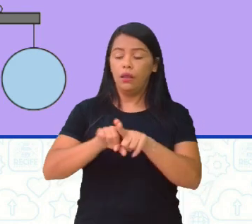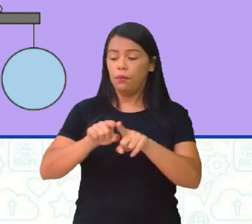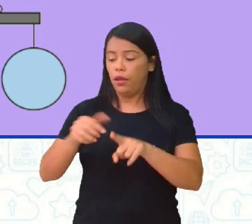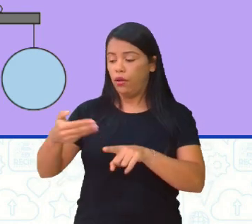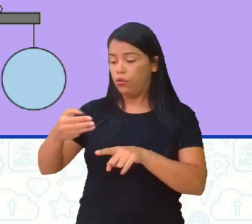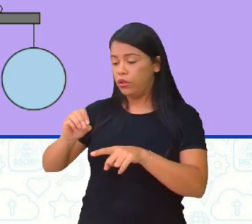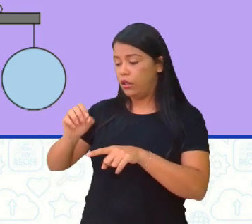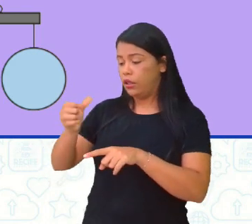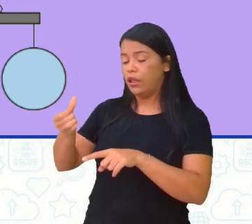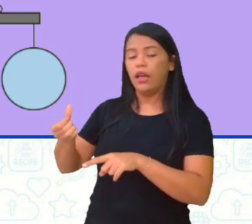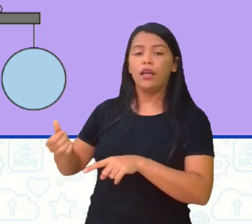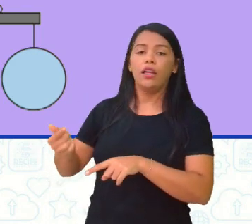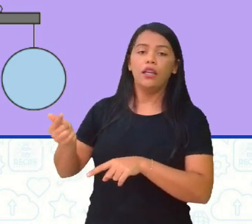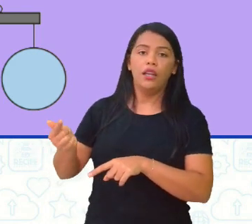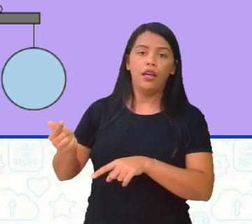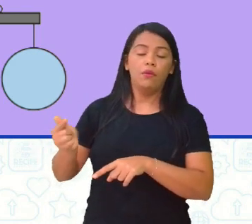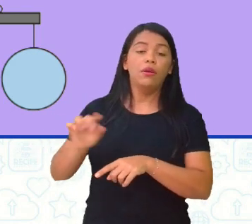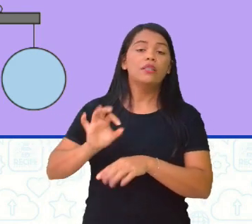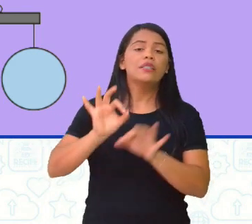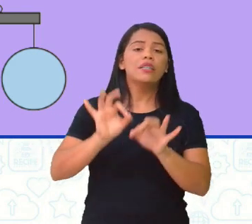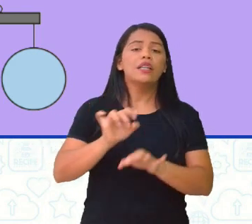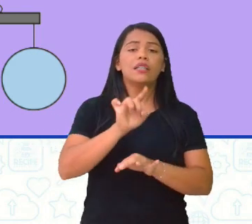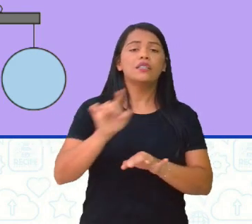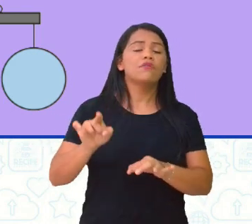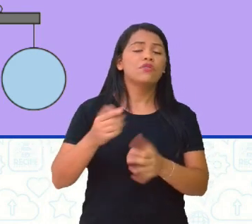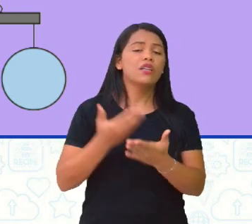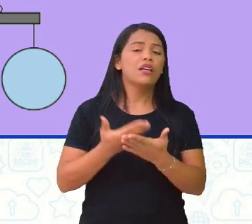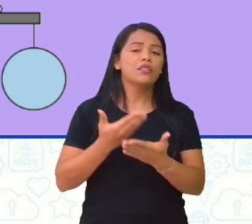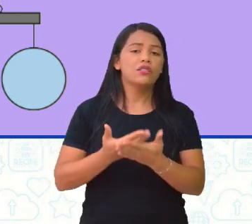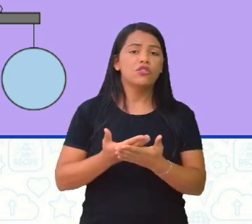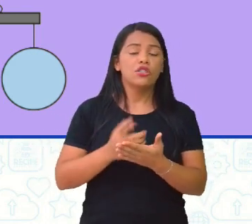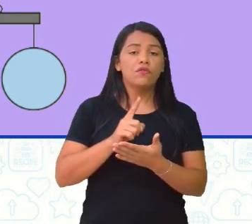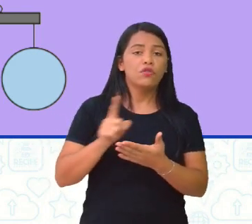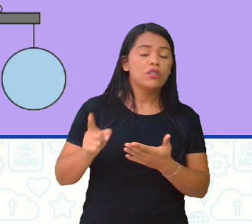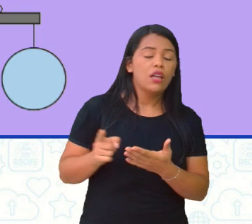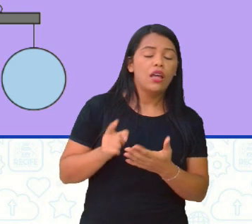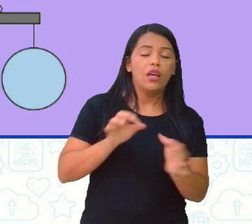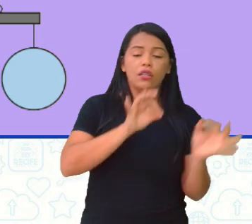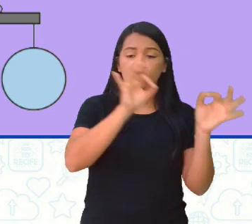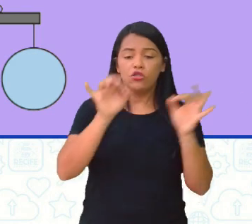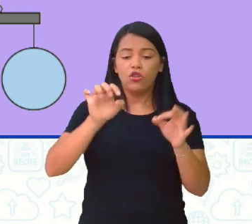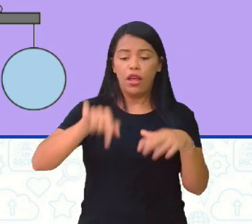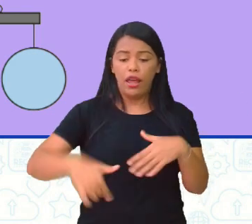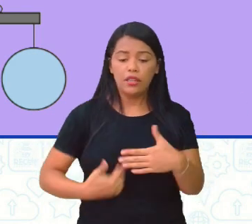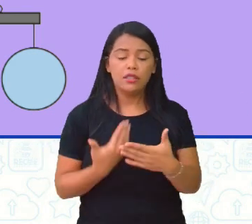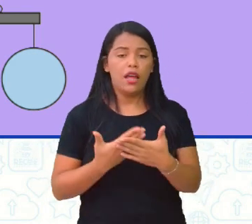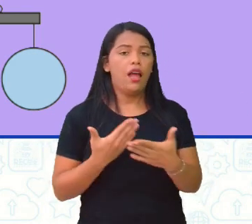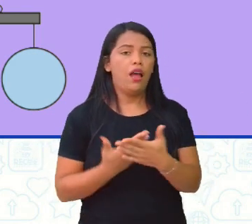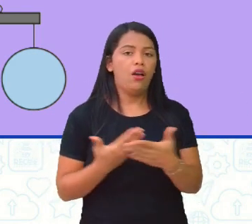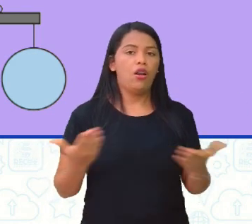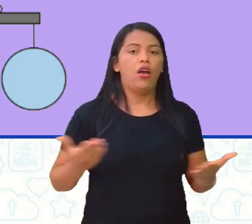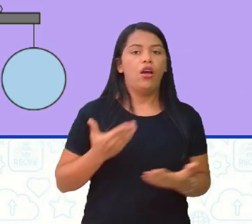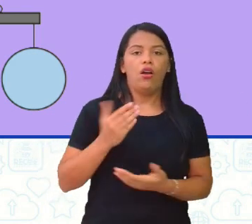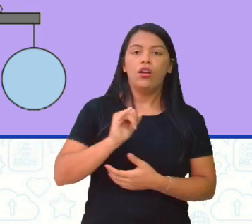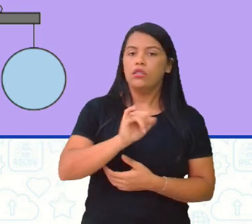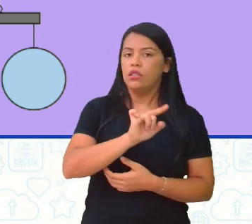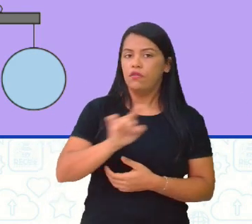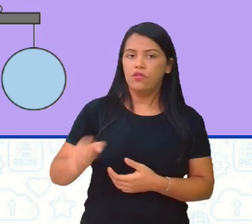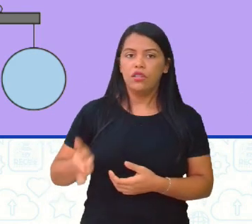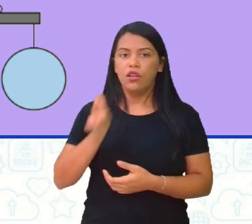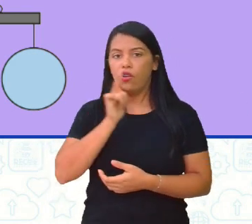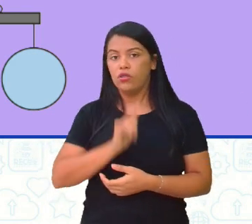tenho certeza, se você rever essa aula, se você parar, se você usar o semáforo,